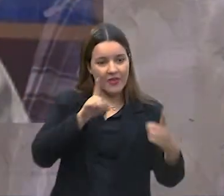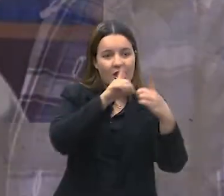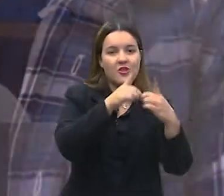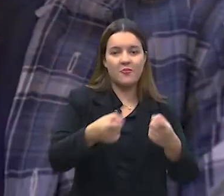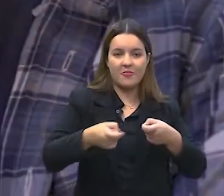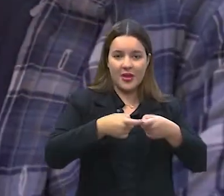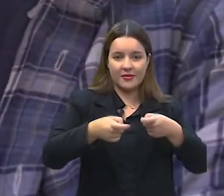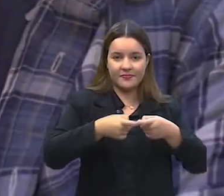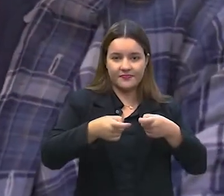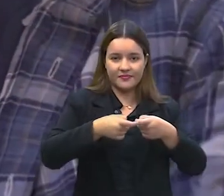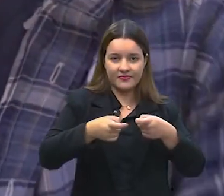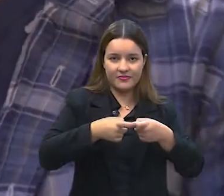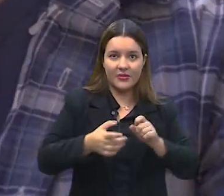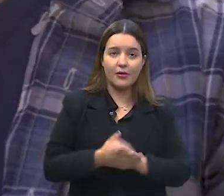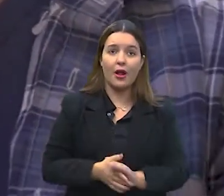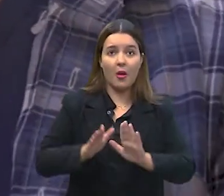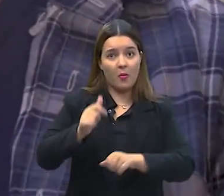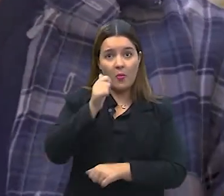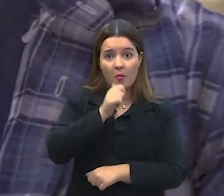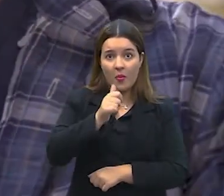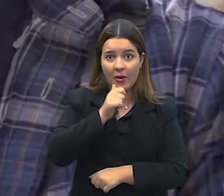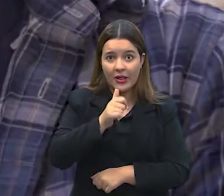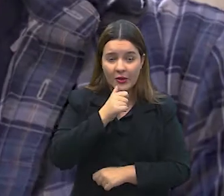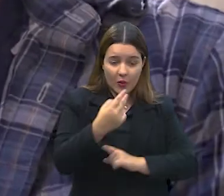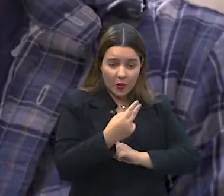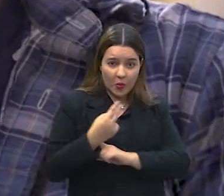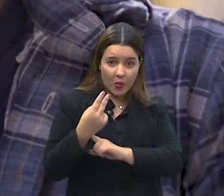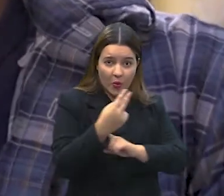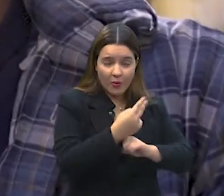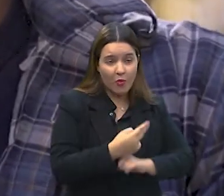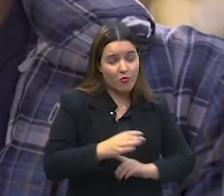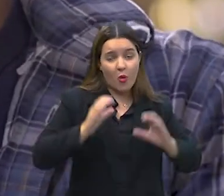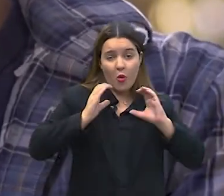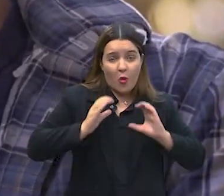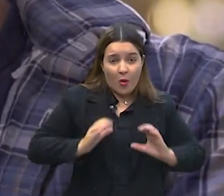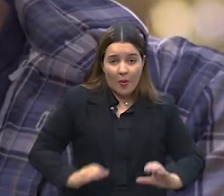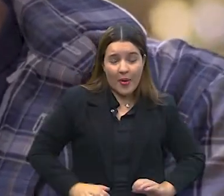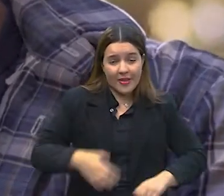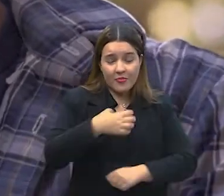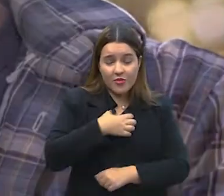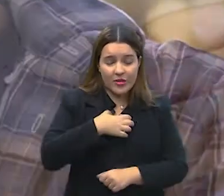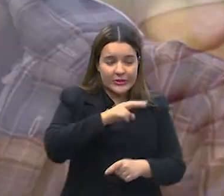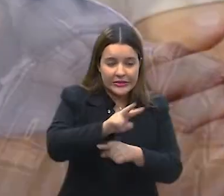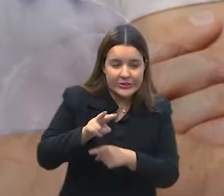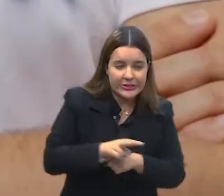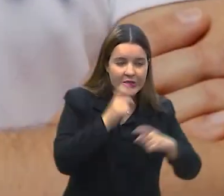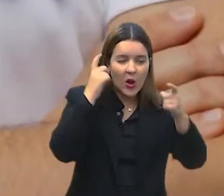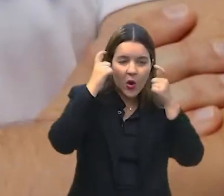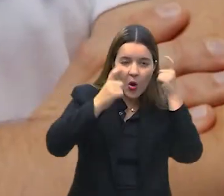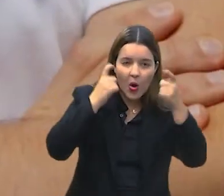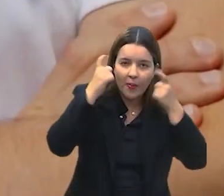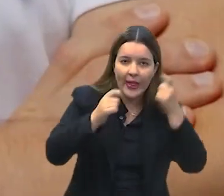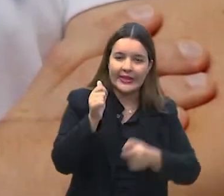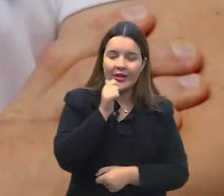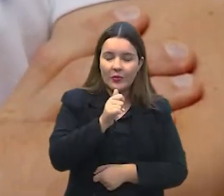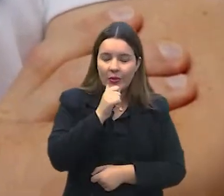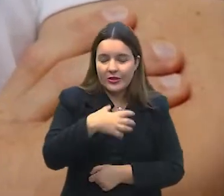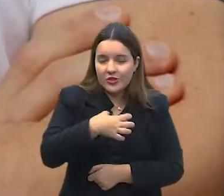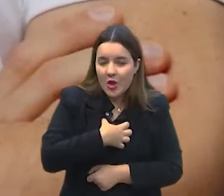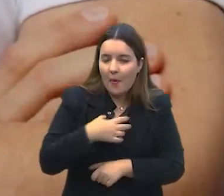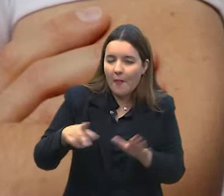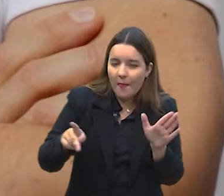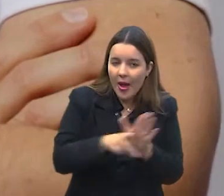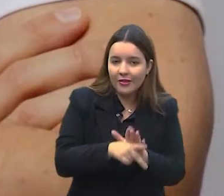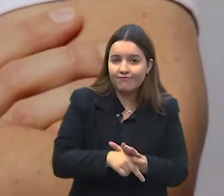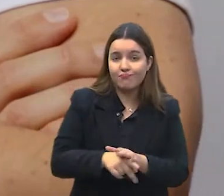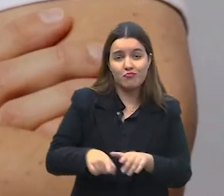As mulheres, por terem esse cuidado mais desenvolvido, esse comportamento de cuidar muito mais presente na vida, na história